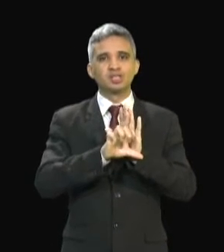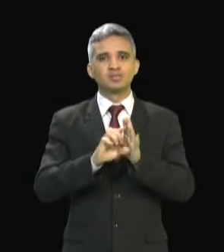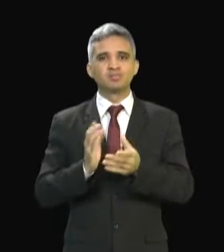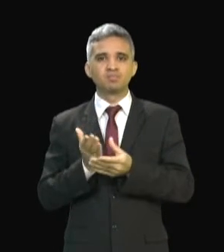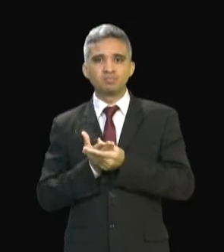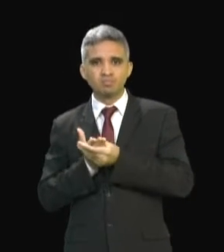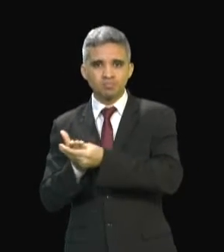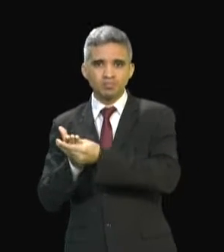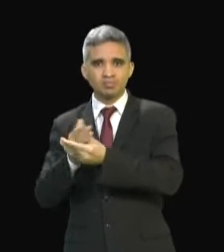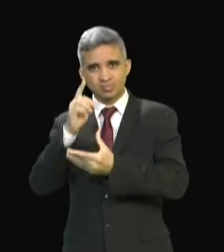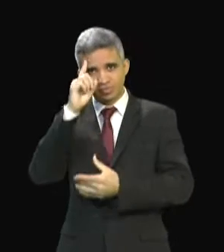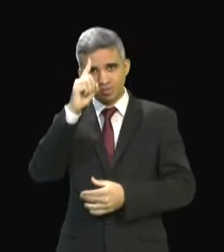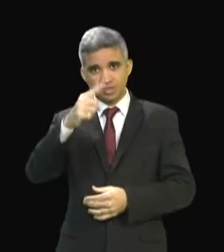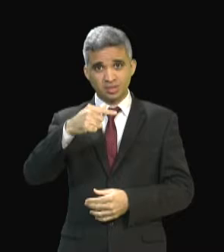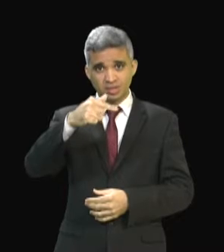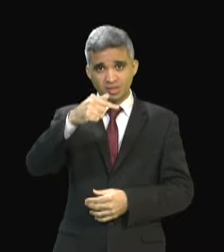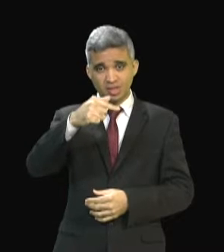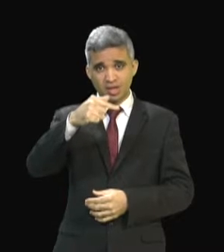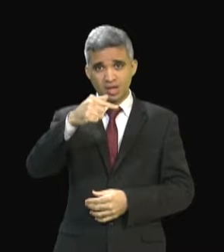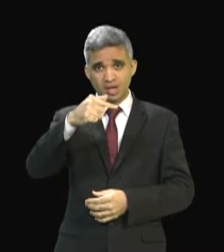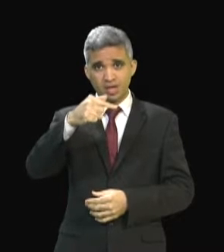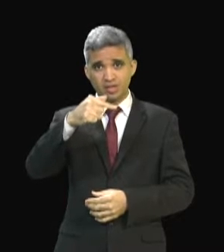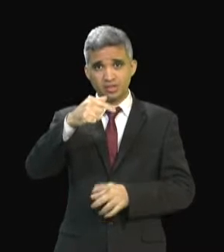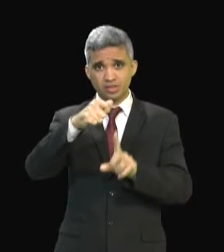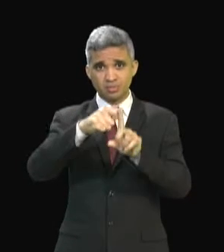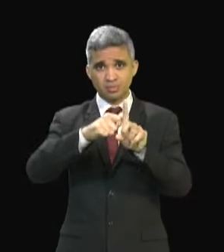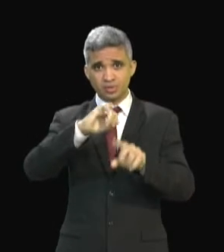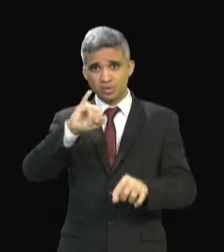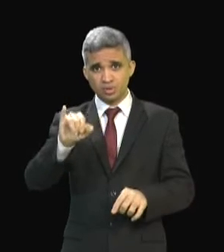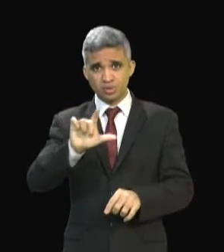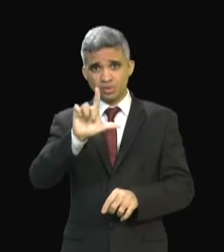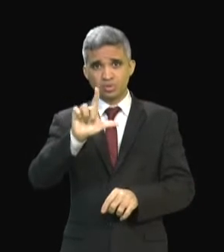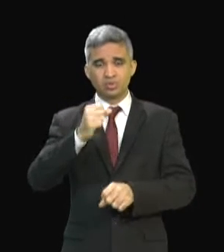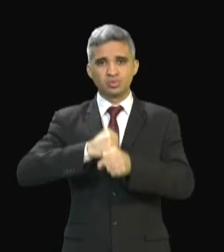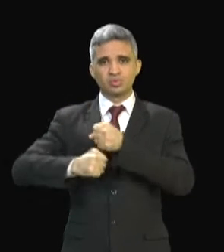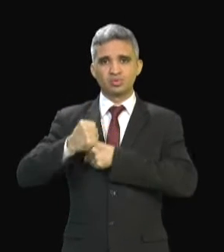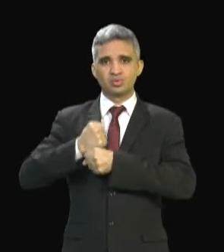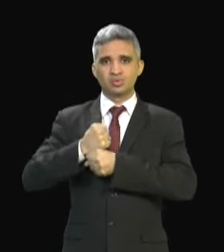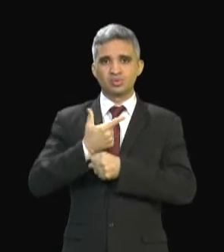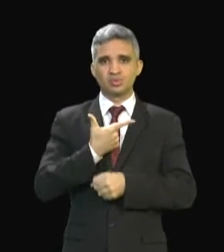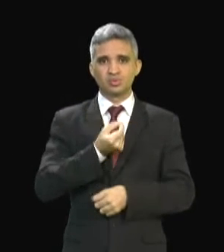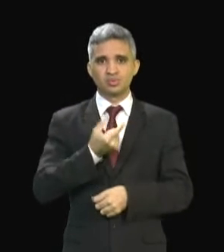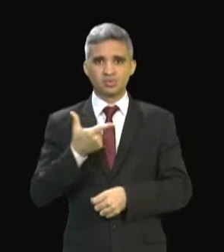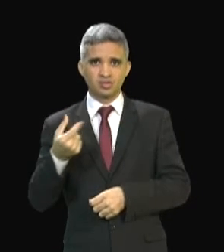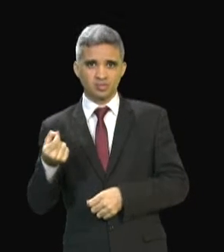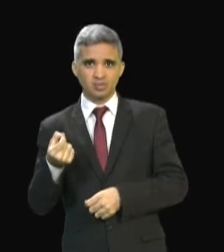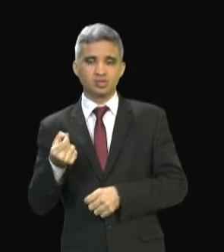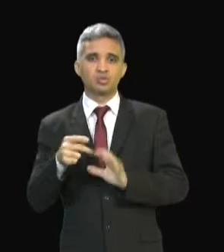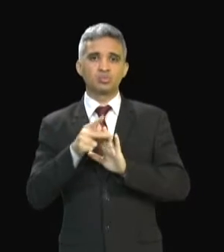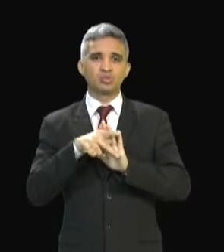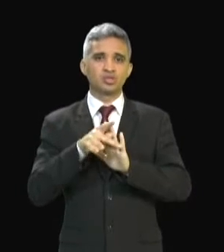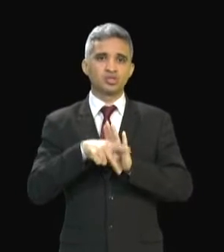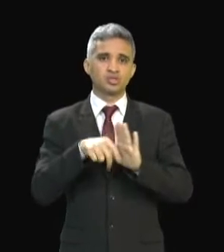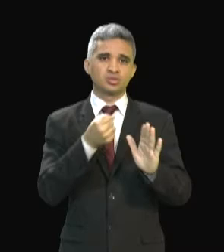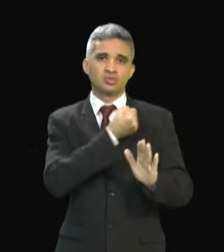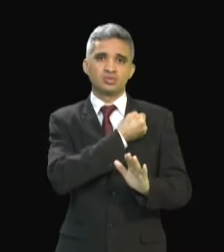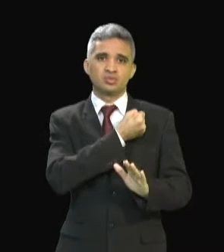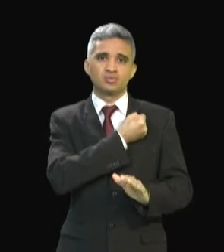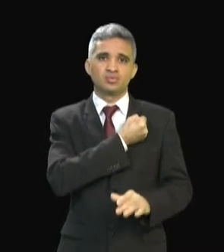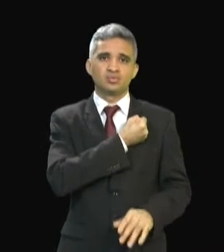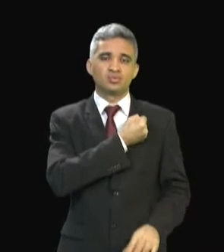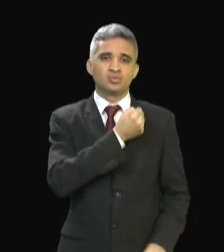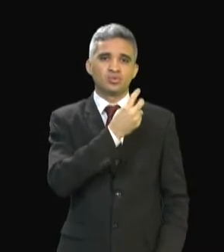7 de julho do ano de 2020. É o projeto de lei número 256, número